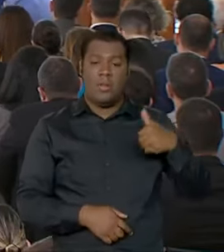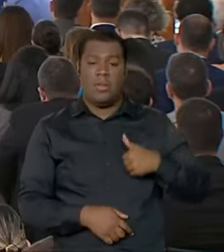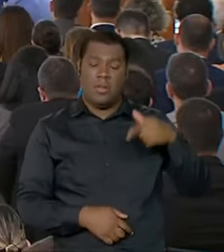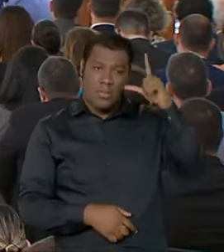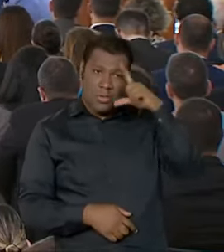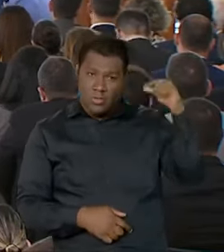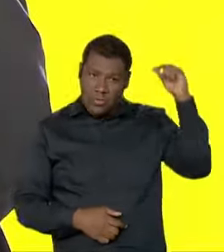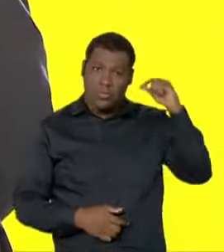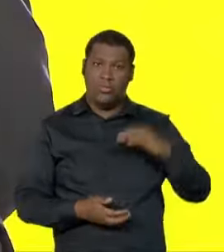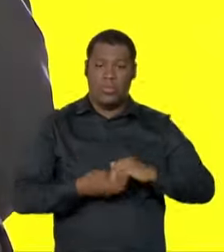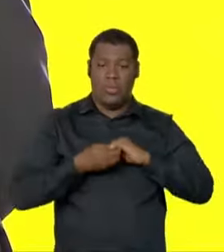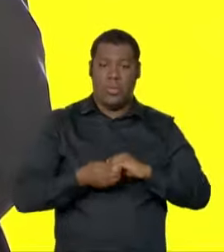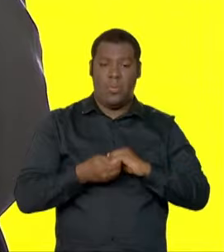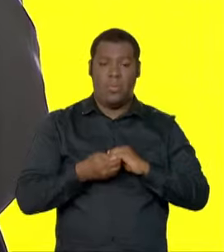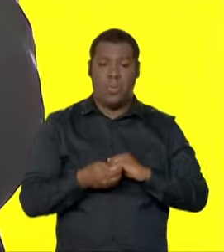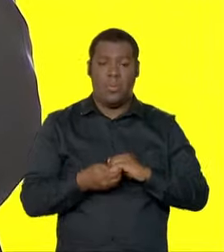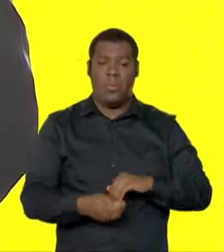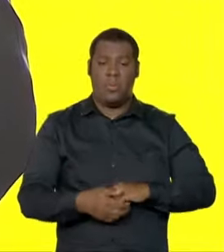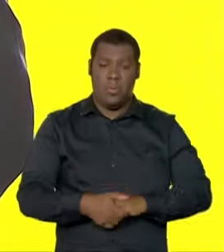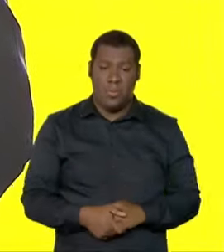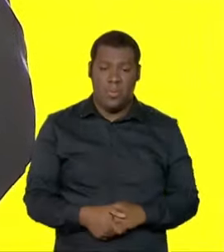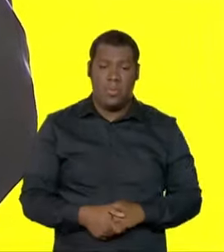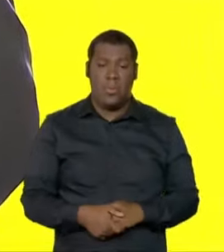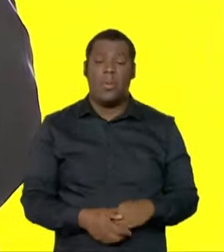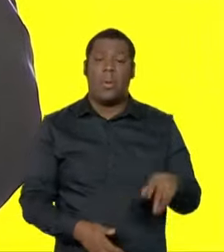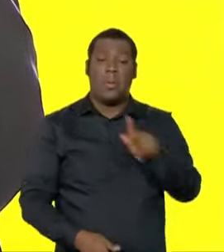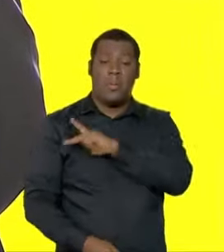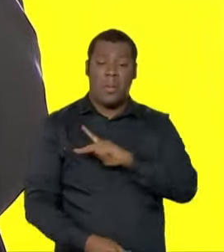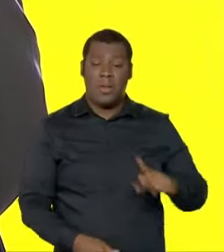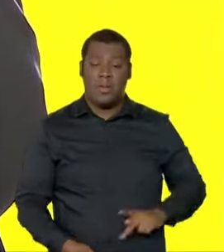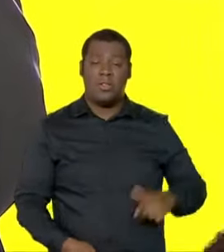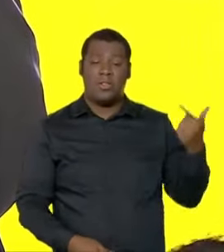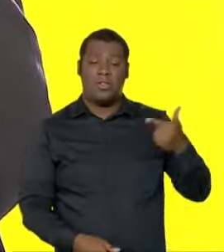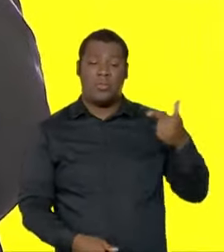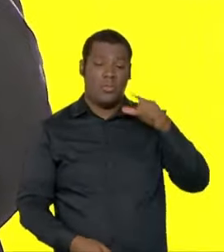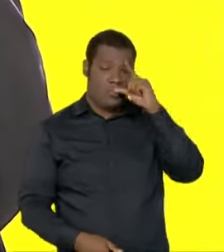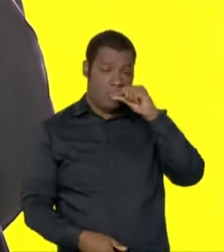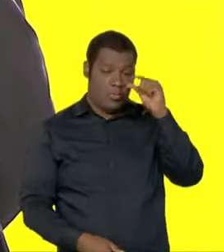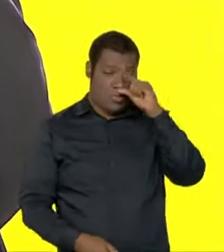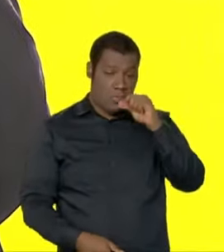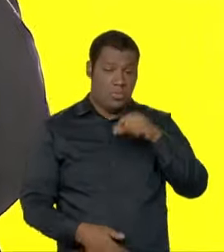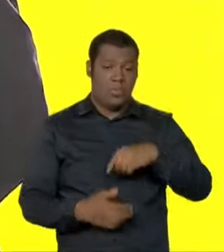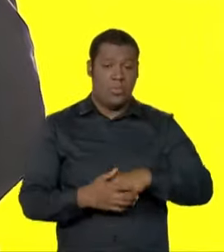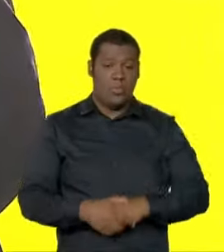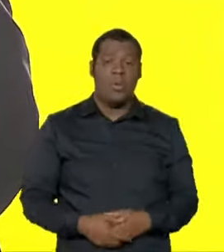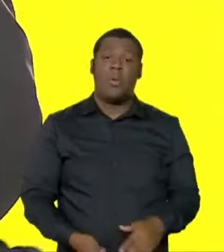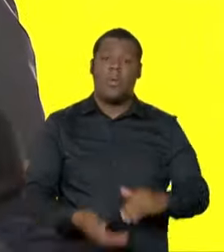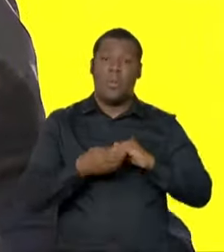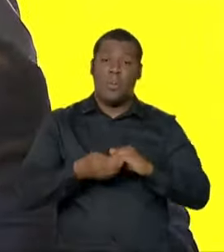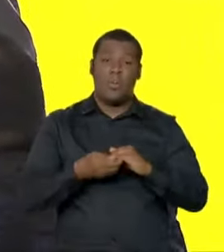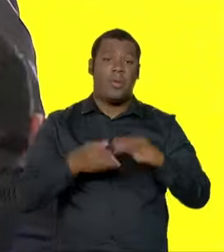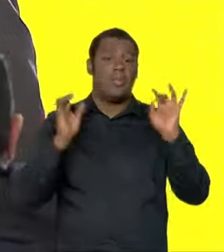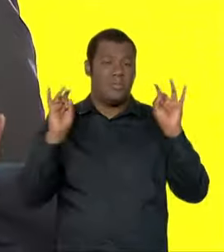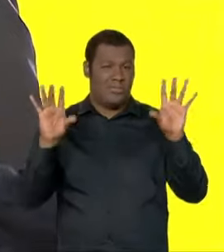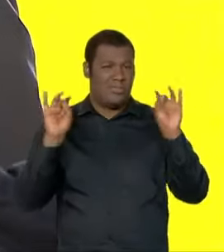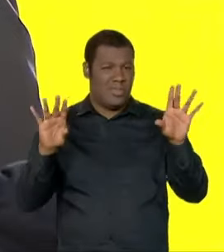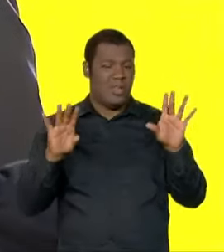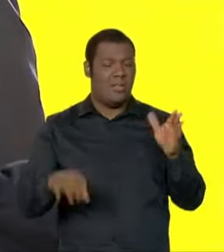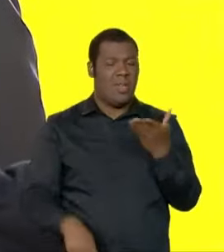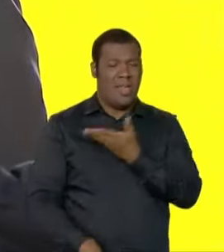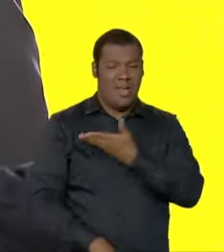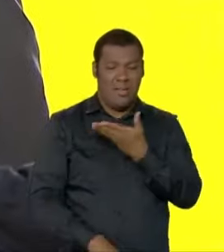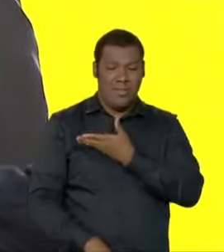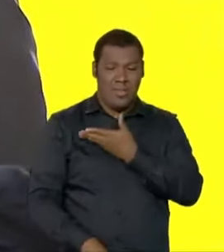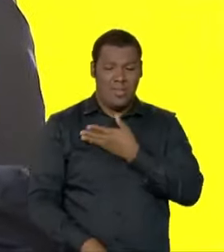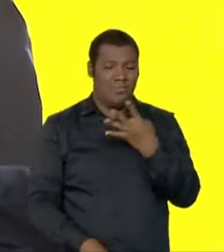Janja Lula da Silva, nosso vice-presidente geral do Alckmin, todos aqui presentes. Vou fazer um cumprimento especial ao meu amigo, que eu tenho